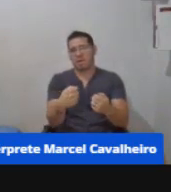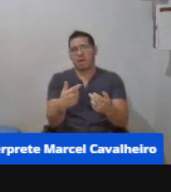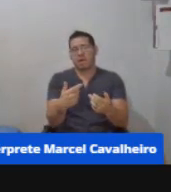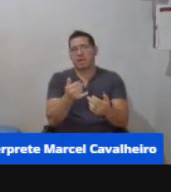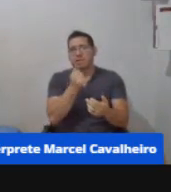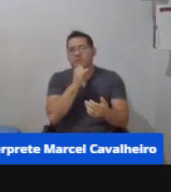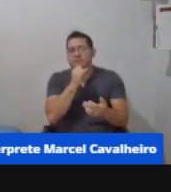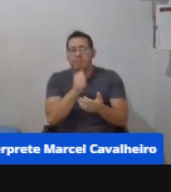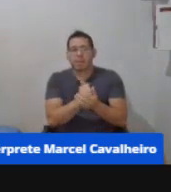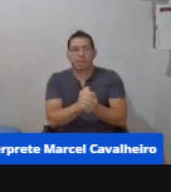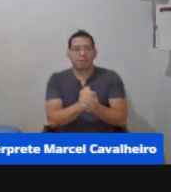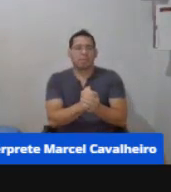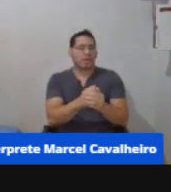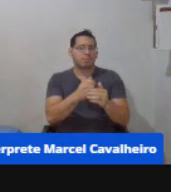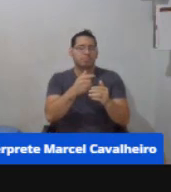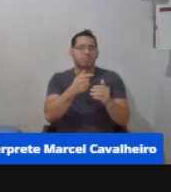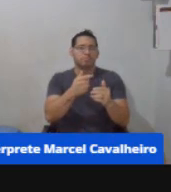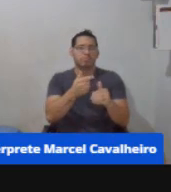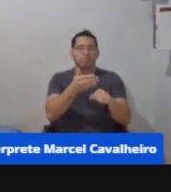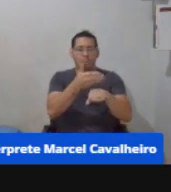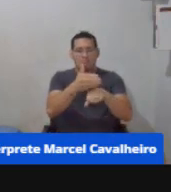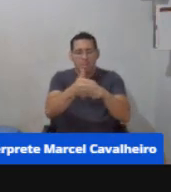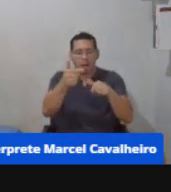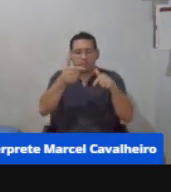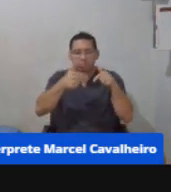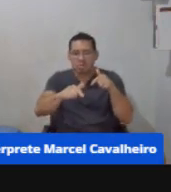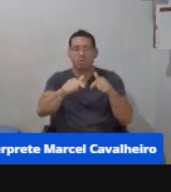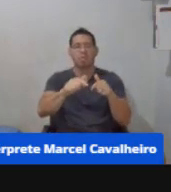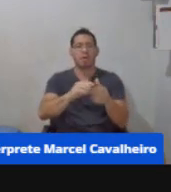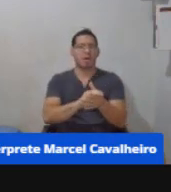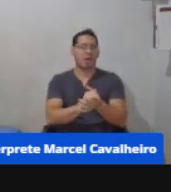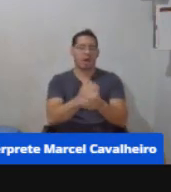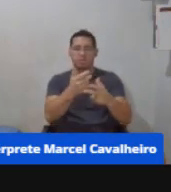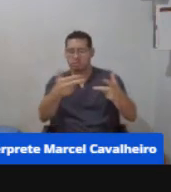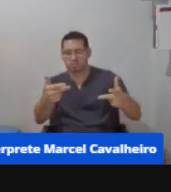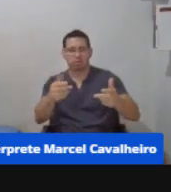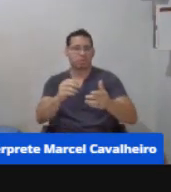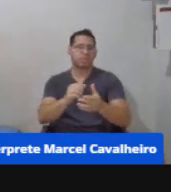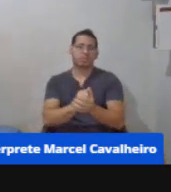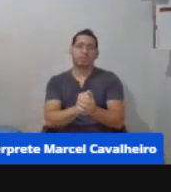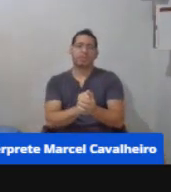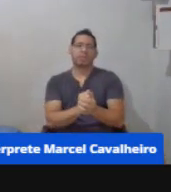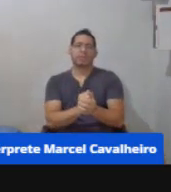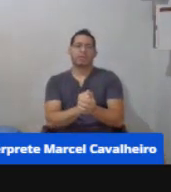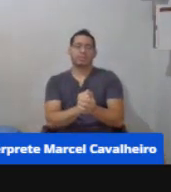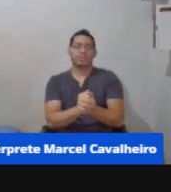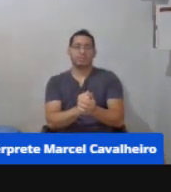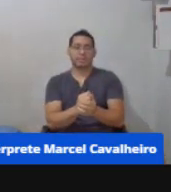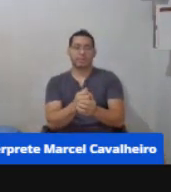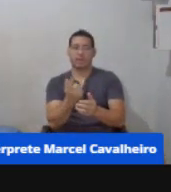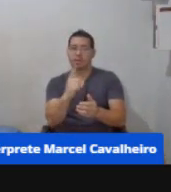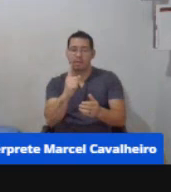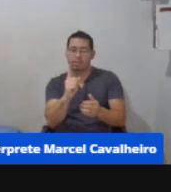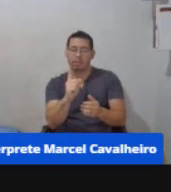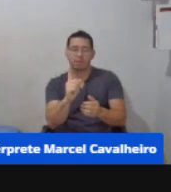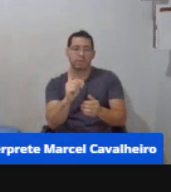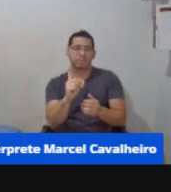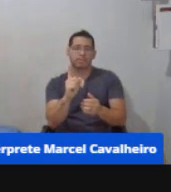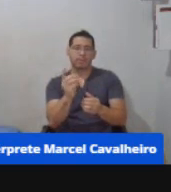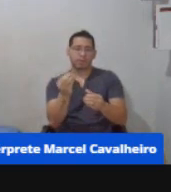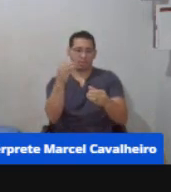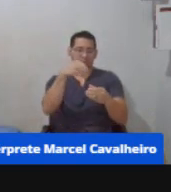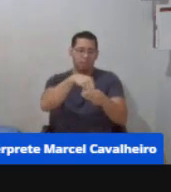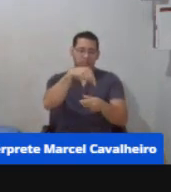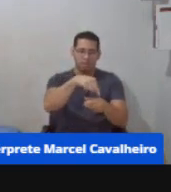de linguagem, objeto de conhecimento ou habilidade, e que não estejam contidos no ano